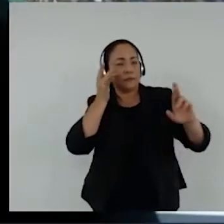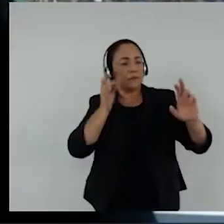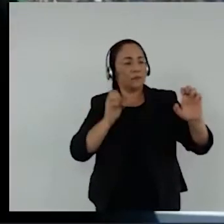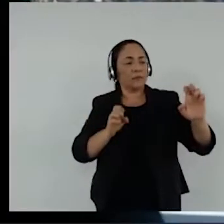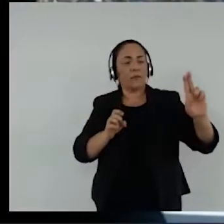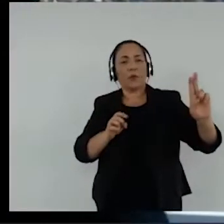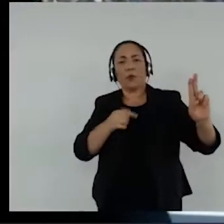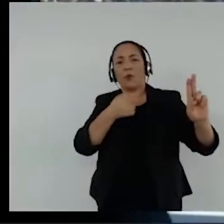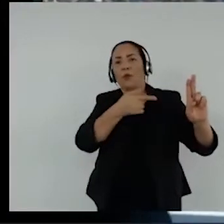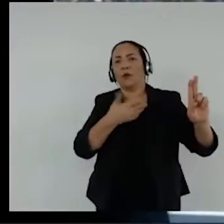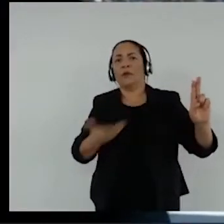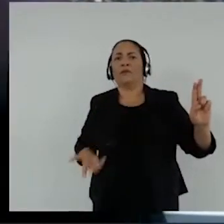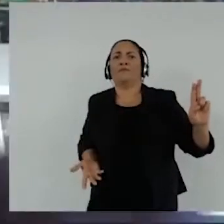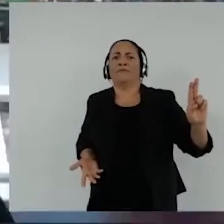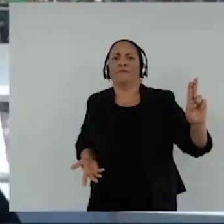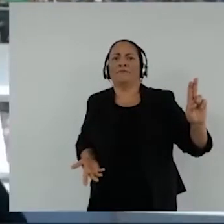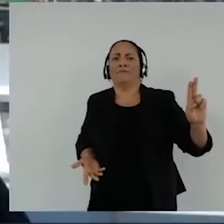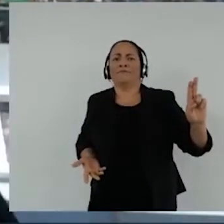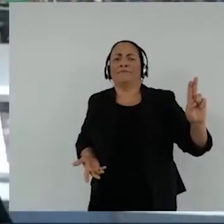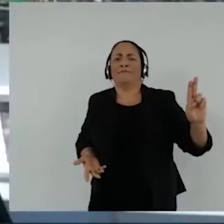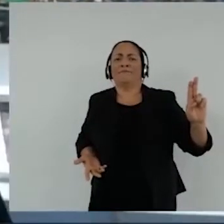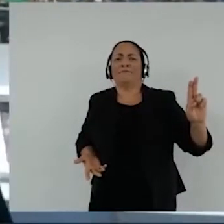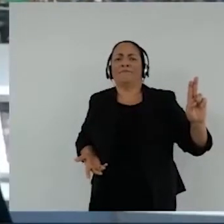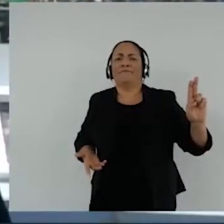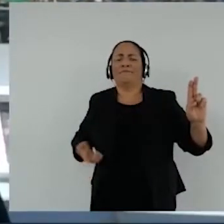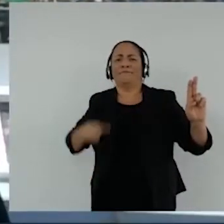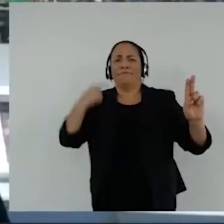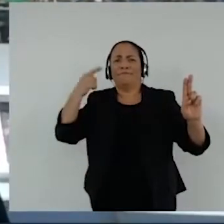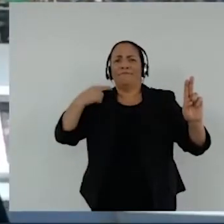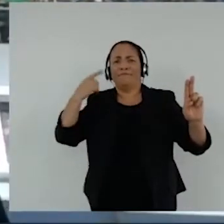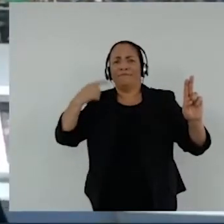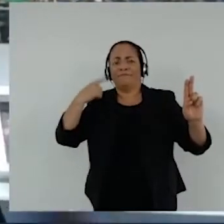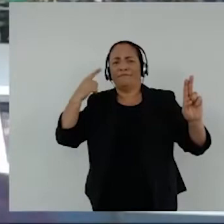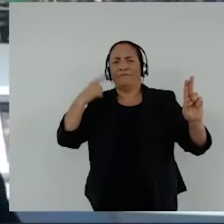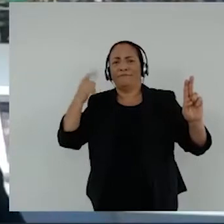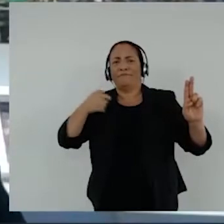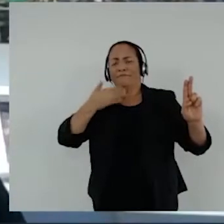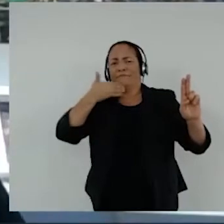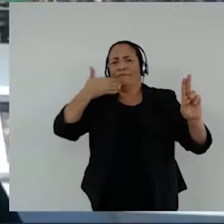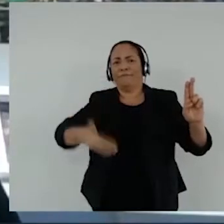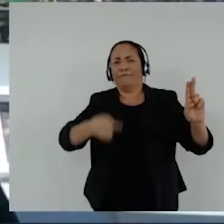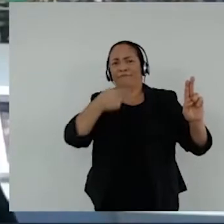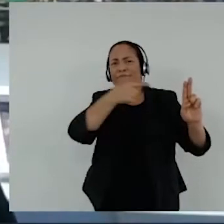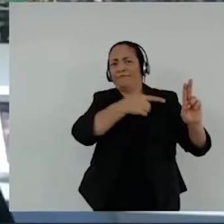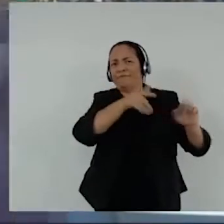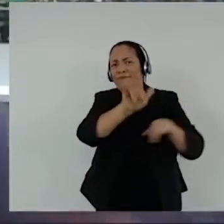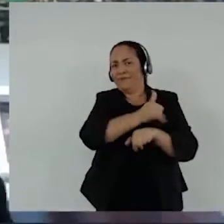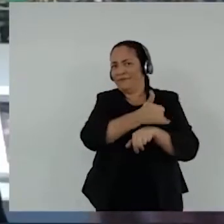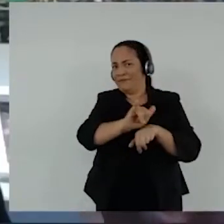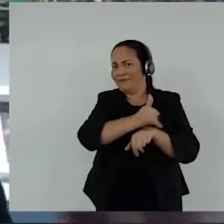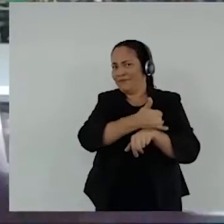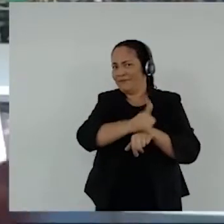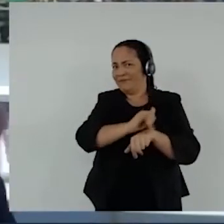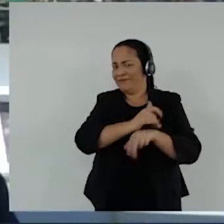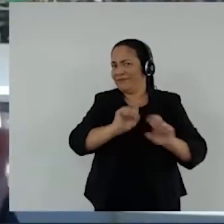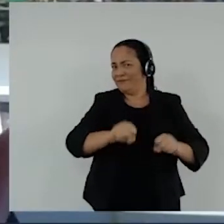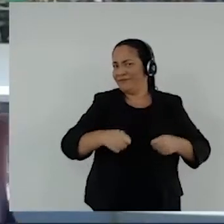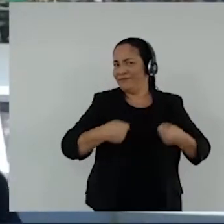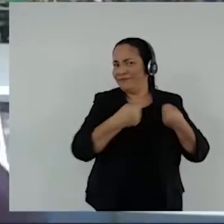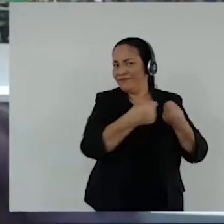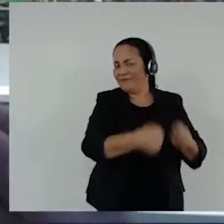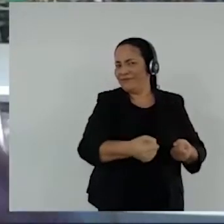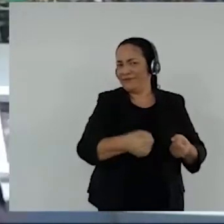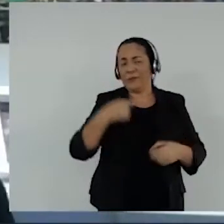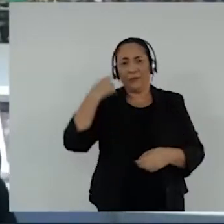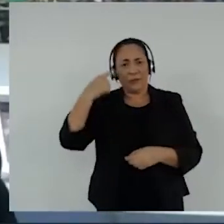uma covardia com a advocacia. Reivindicar o comparecimento do réu em plenário consiste em uma estratégia muito pontual de defesa. O doutor Matheus, que é